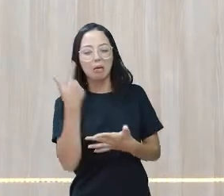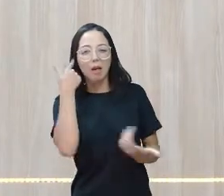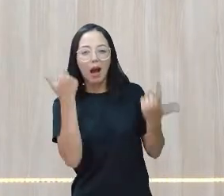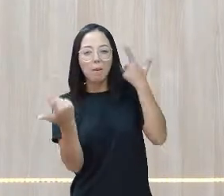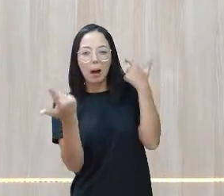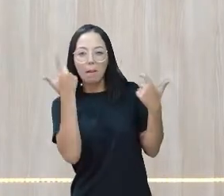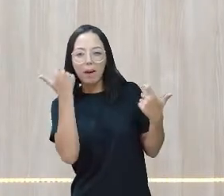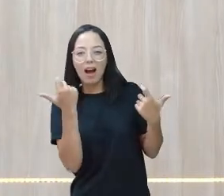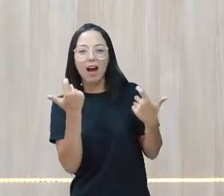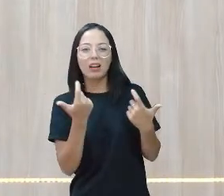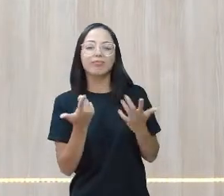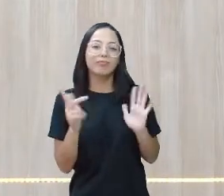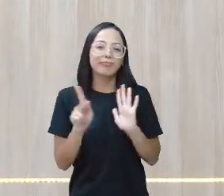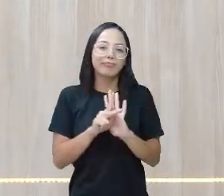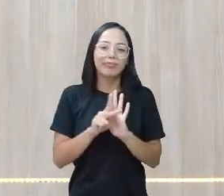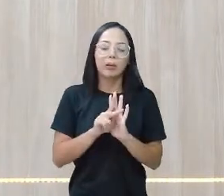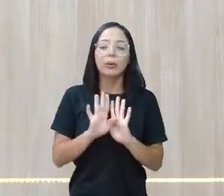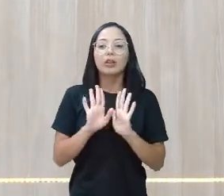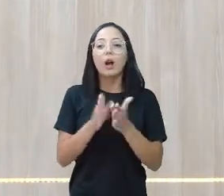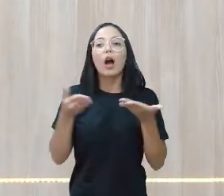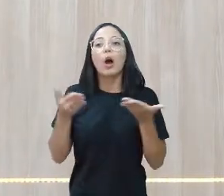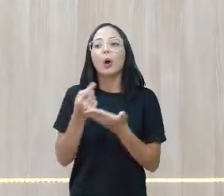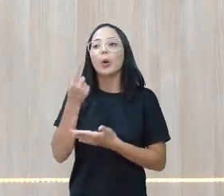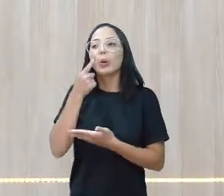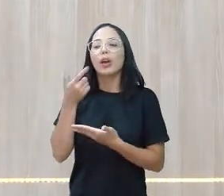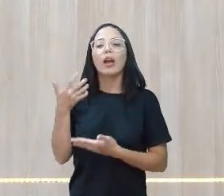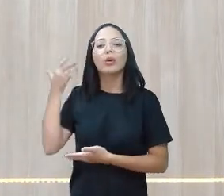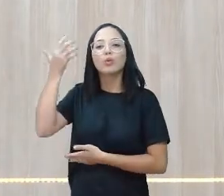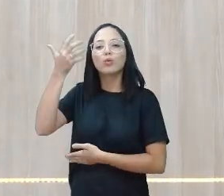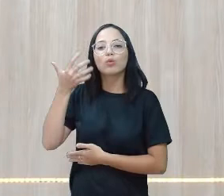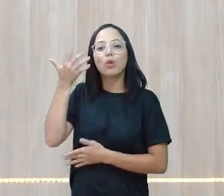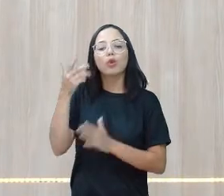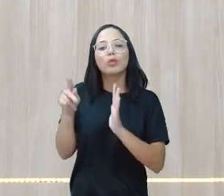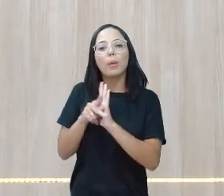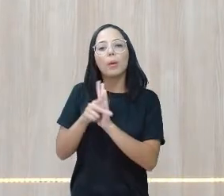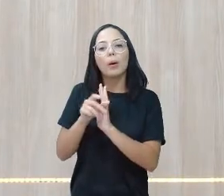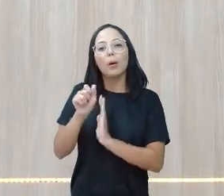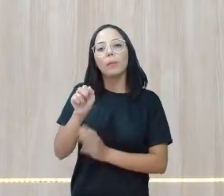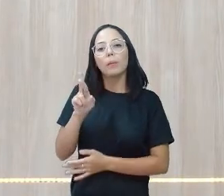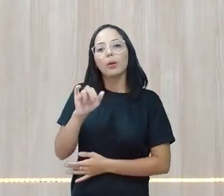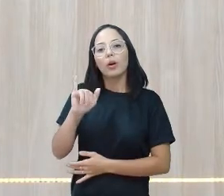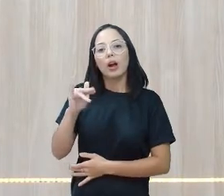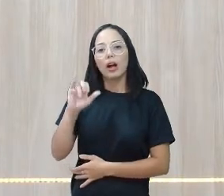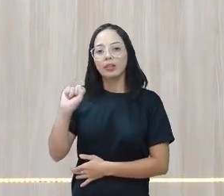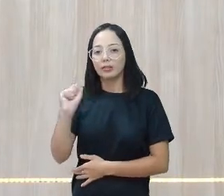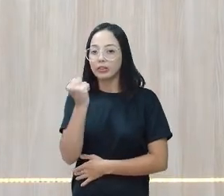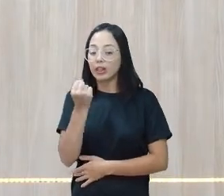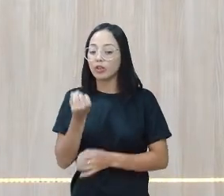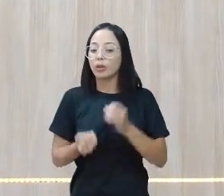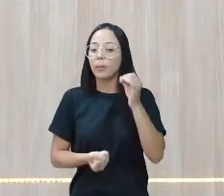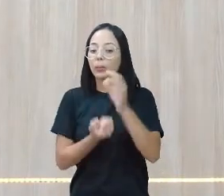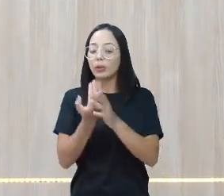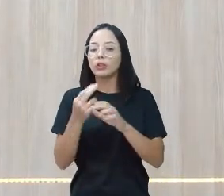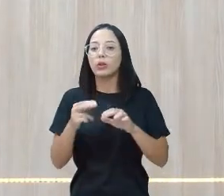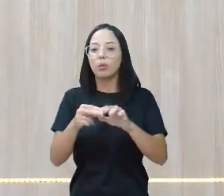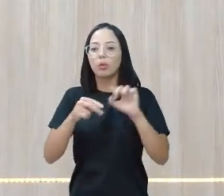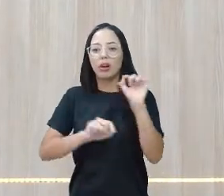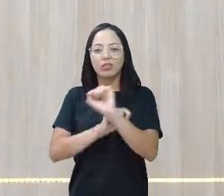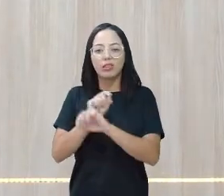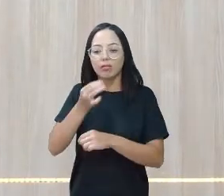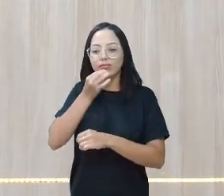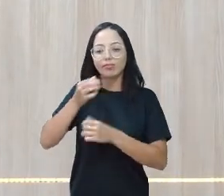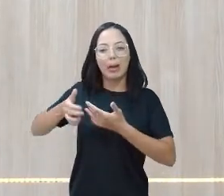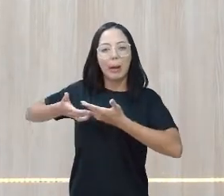ruídos e sons artificiais. Vamos ver agora os sons artificiais, né? Que eles são produzidos por